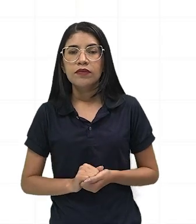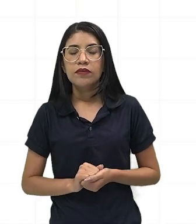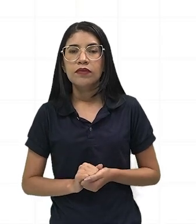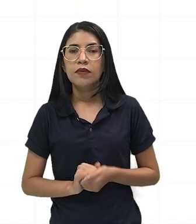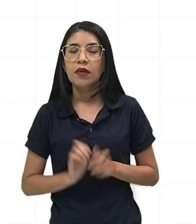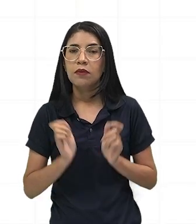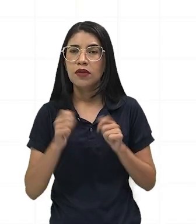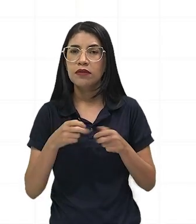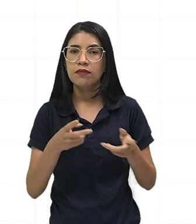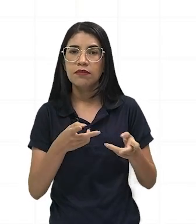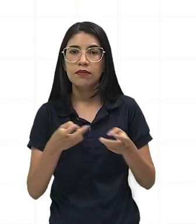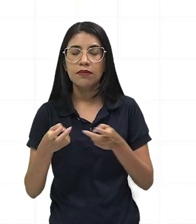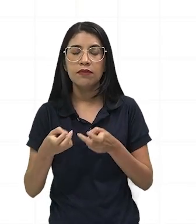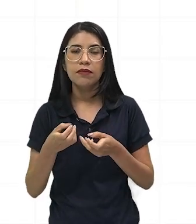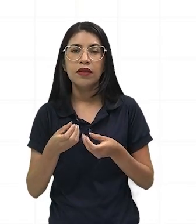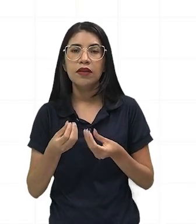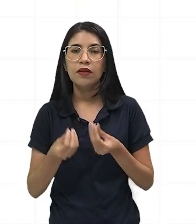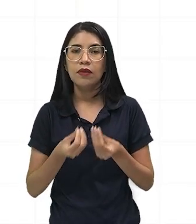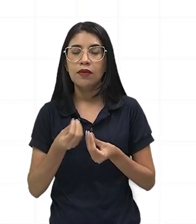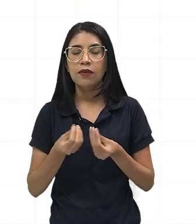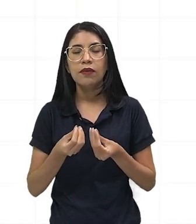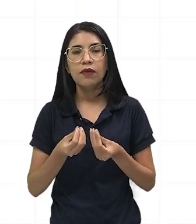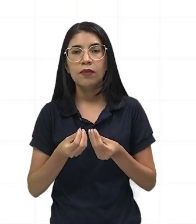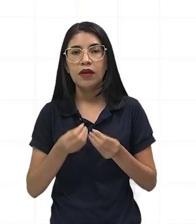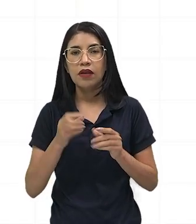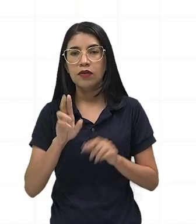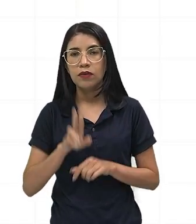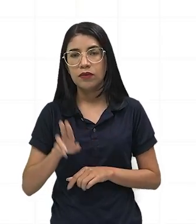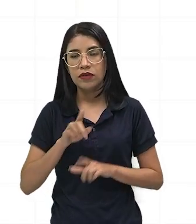gente conseguiu visualizar que o gráfico